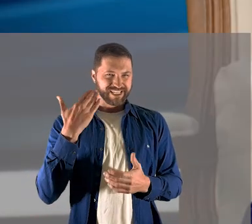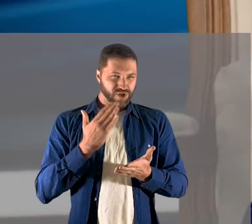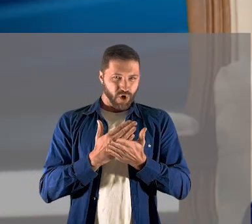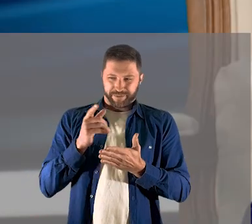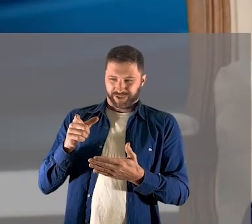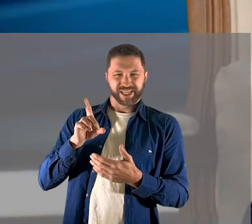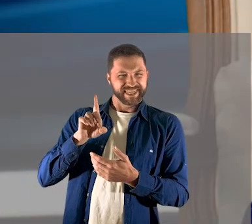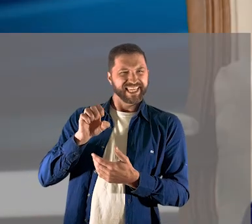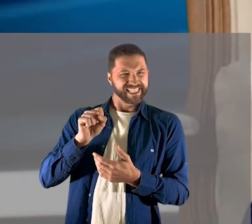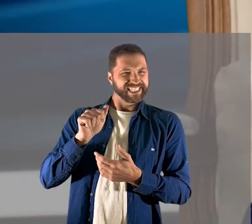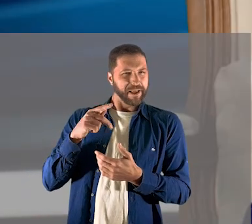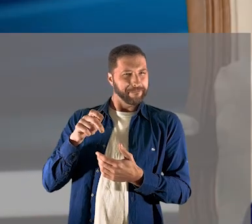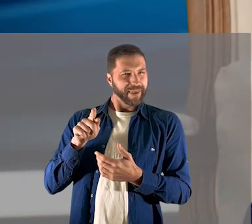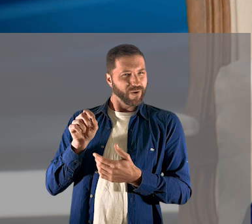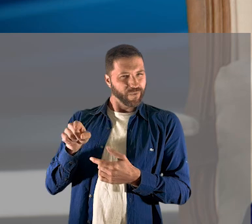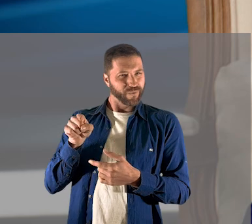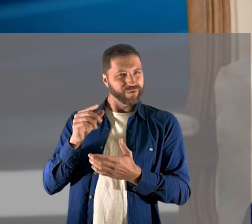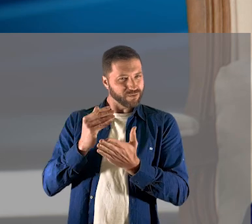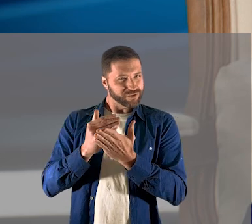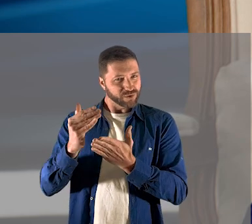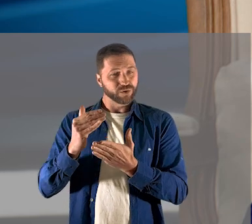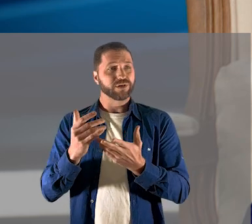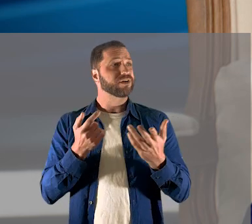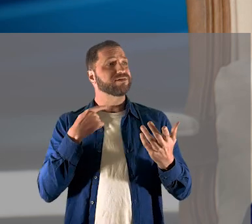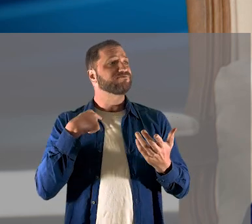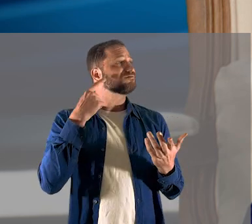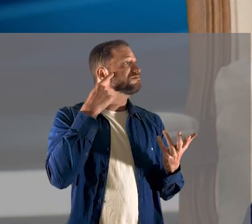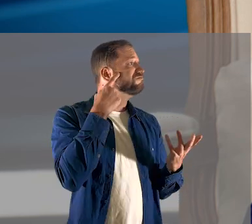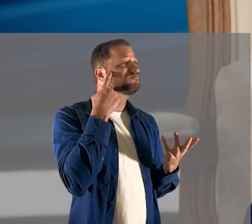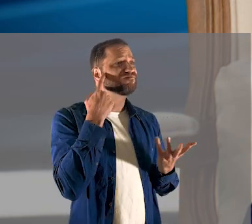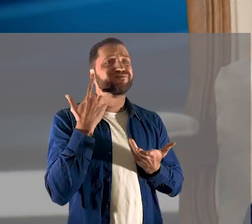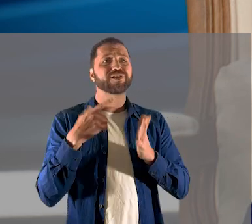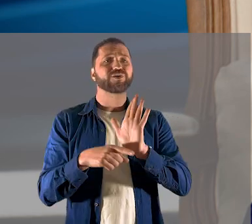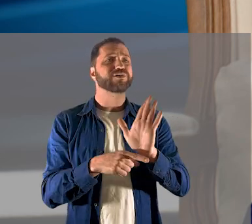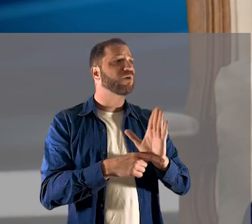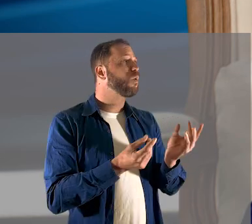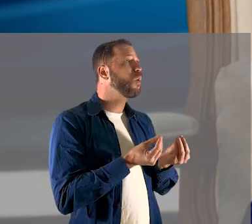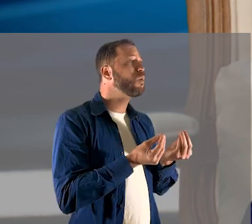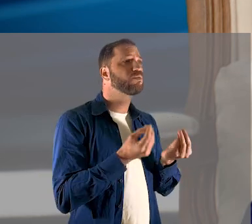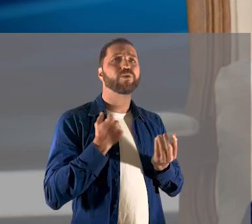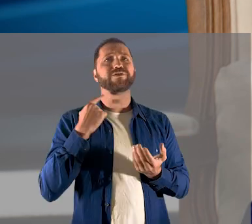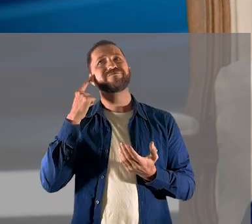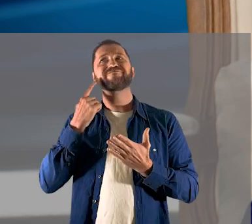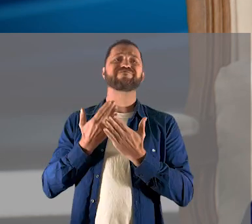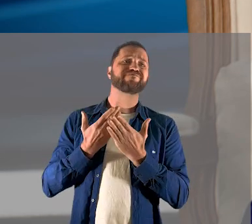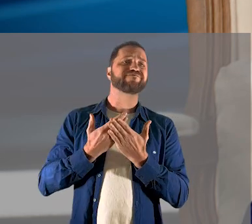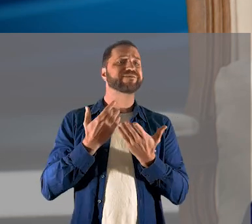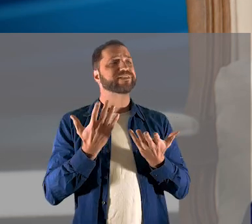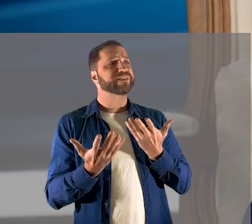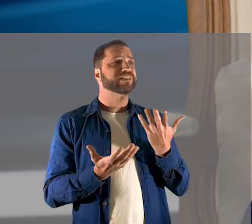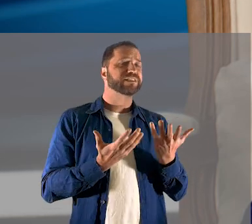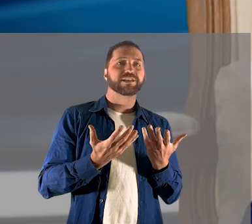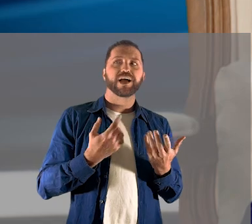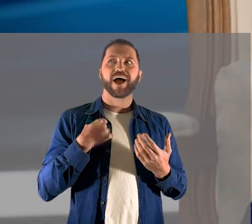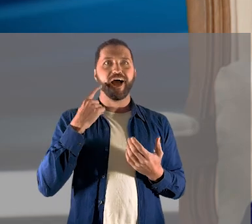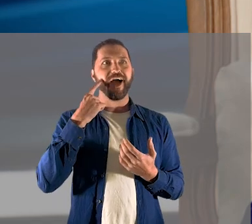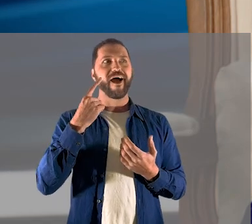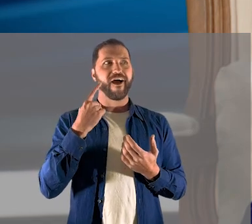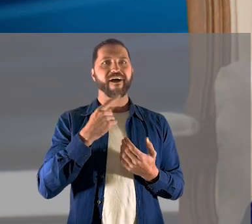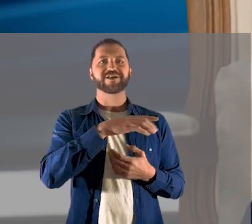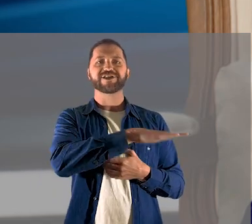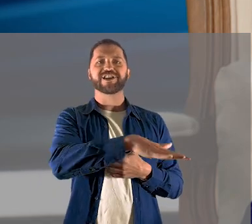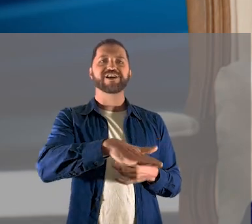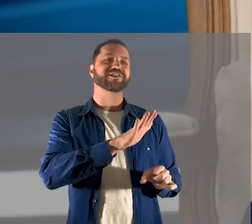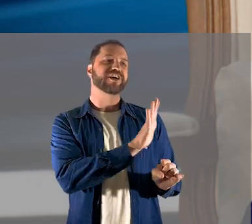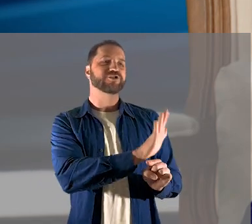é quando os apego surgiu eu tinha que escolher o que que eu vou aonde eu vou ajudar porque eu nem sabia muito por onde começar